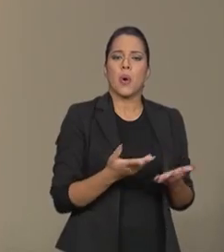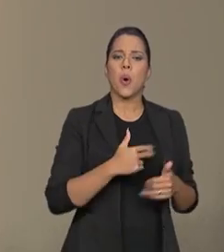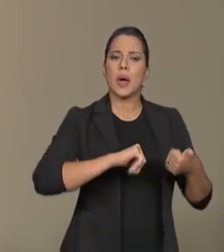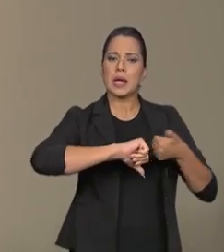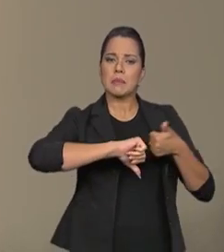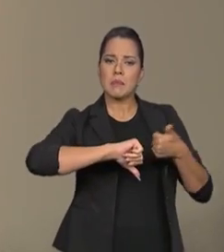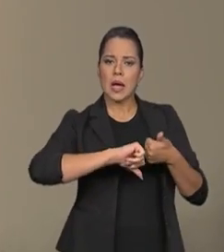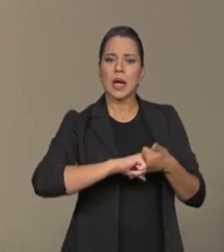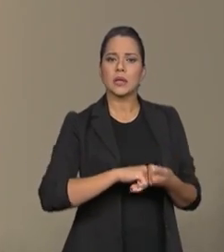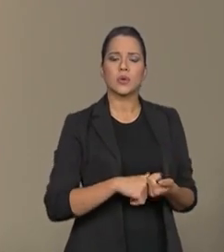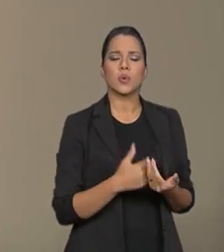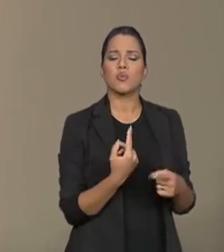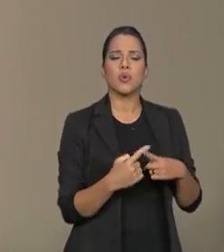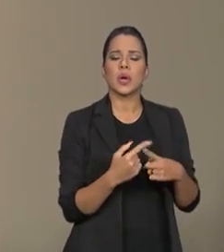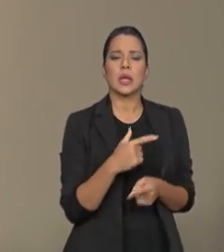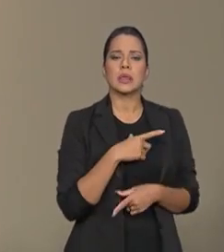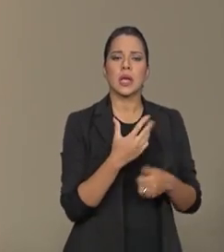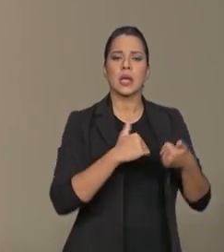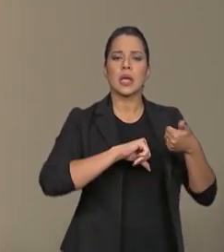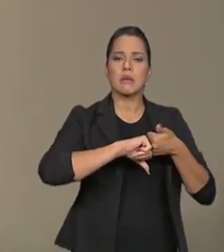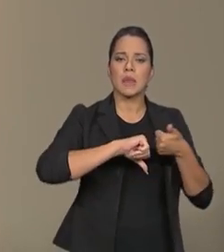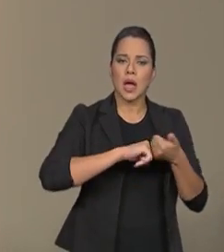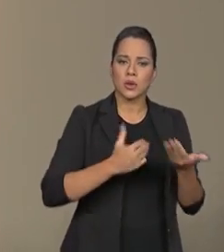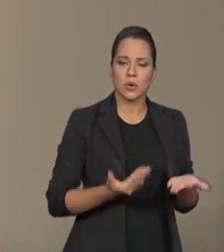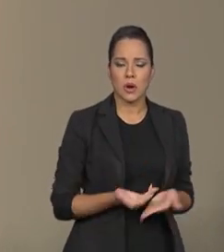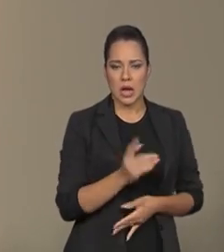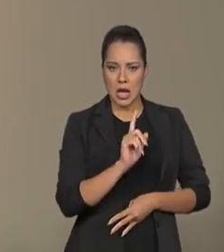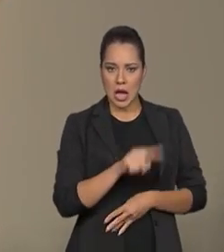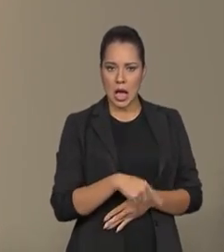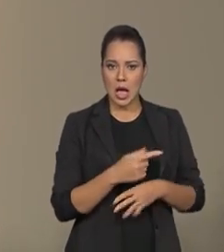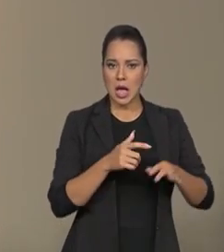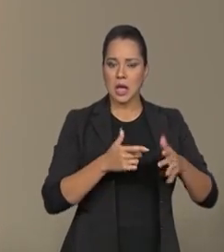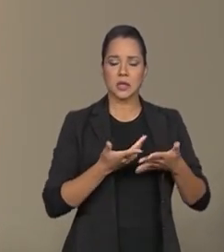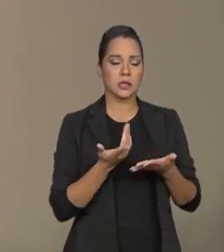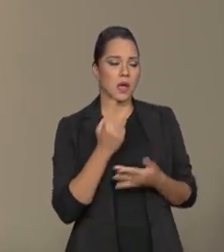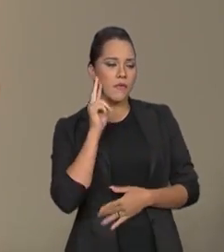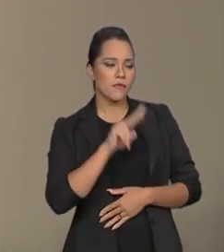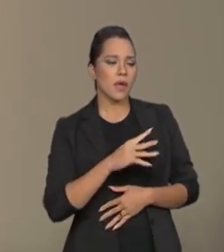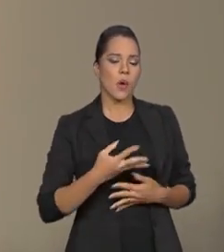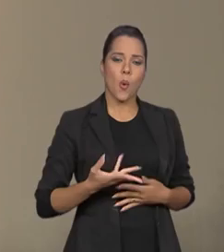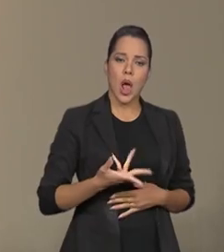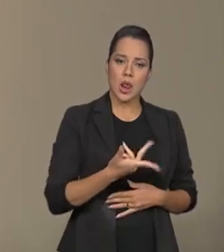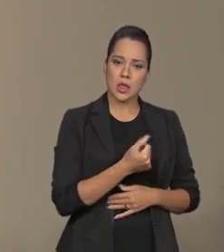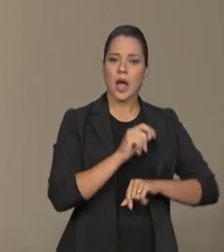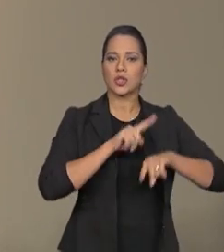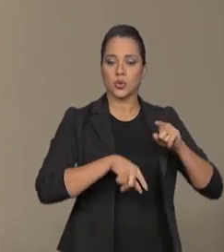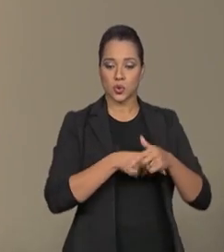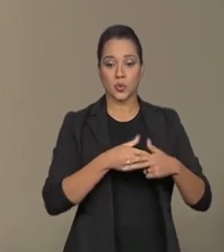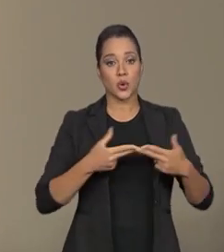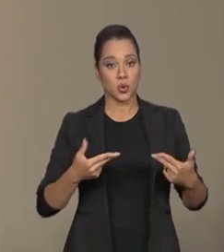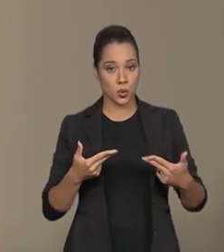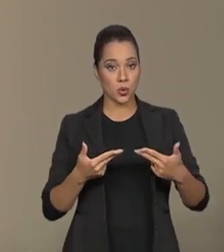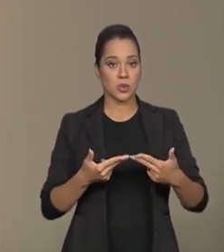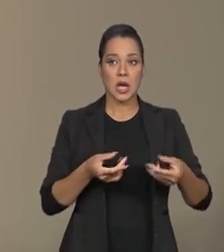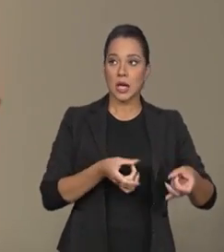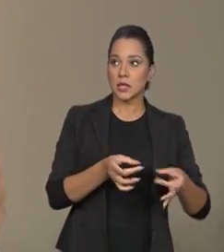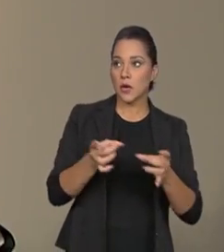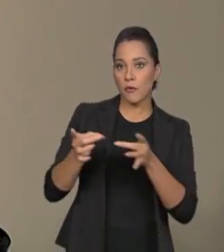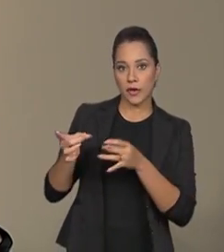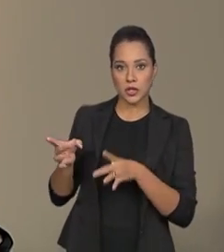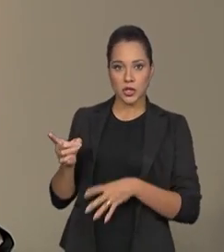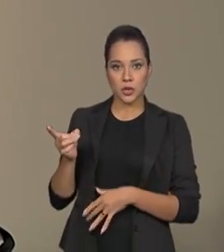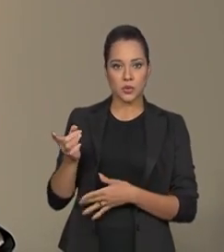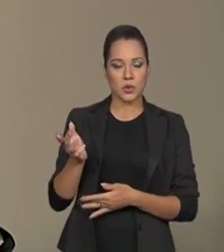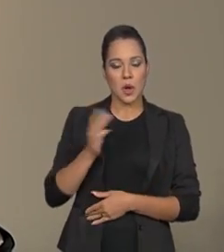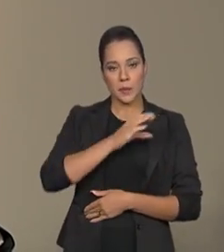em metro uma das razões de existir do Inmetro seria certificar a qualidade desses produtos que chegam para